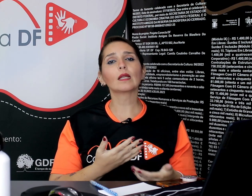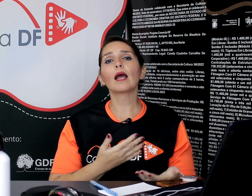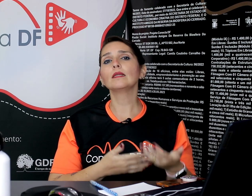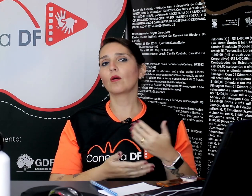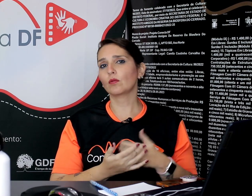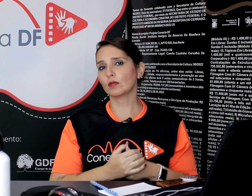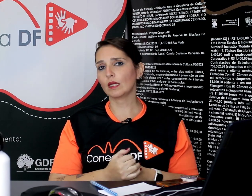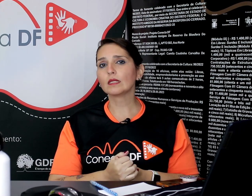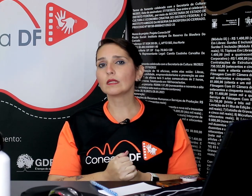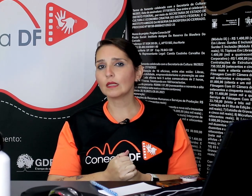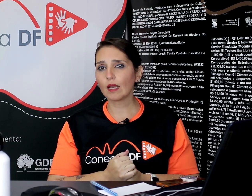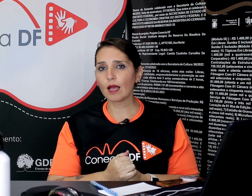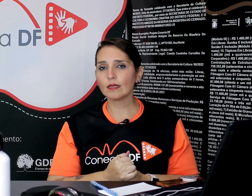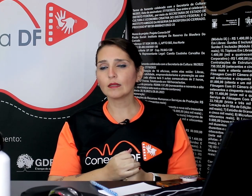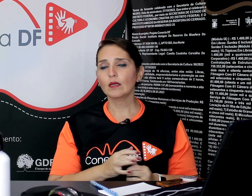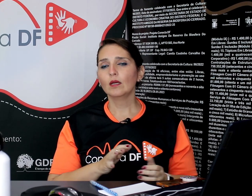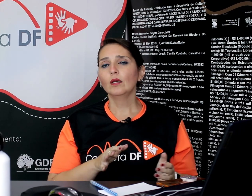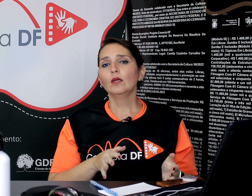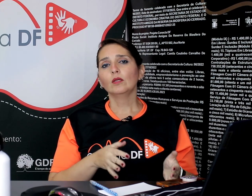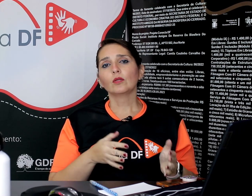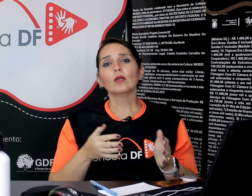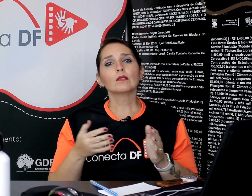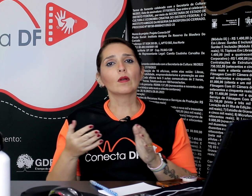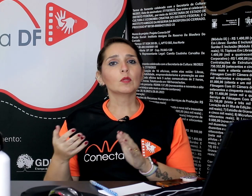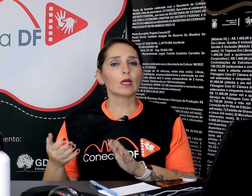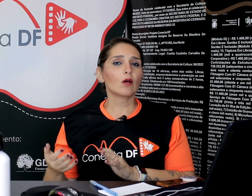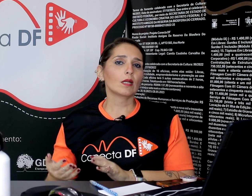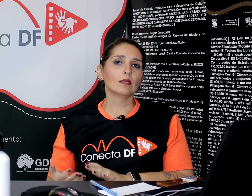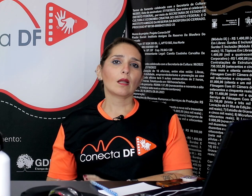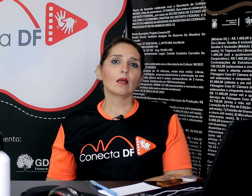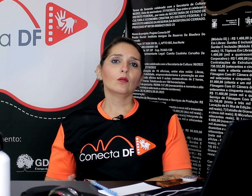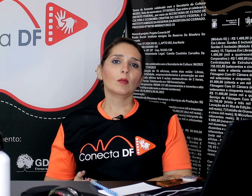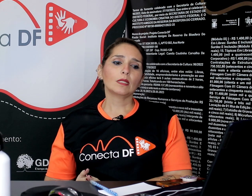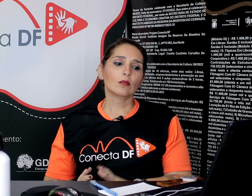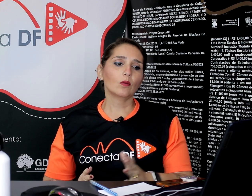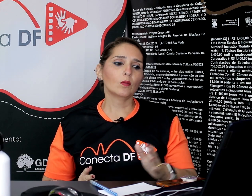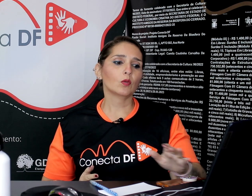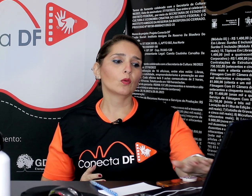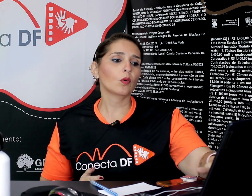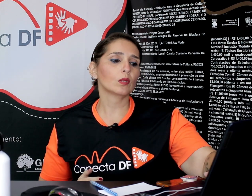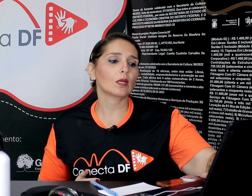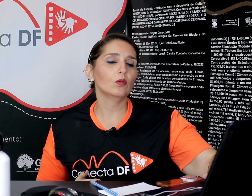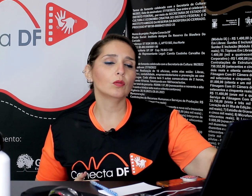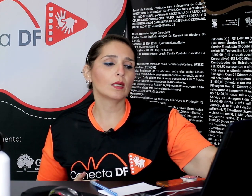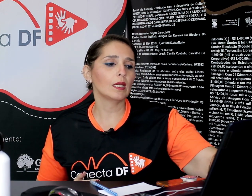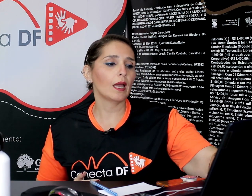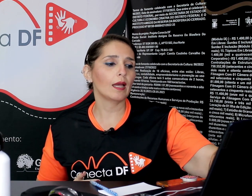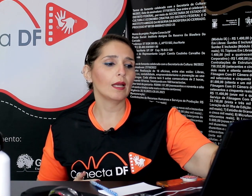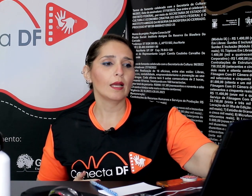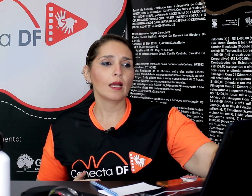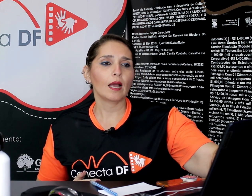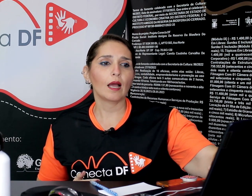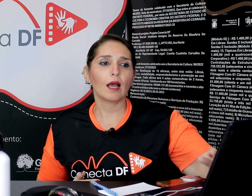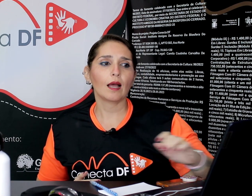que traz alguns desses sinais, nós vamos agora entrar num conteúdo que